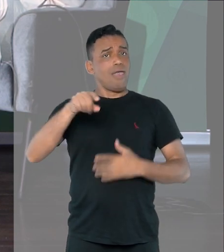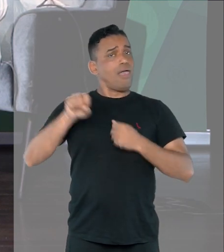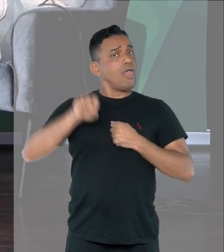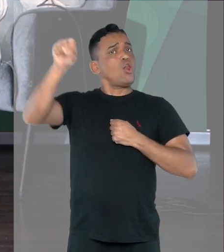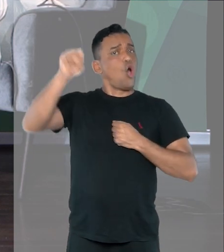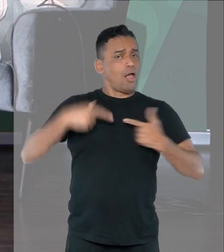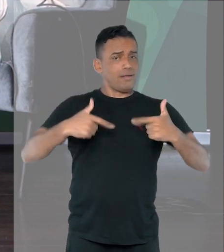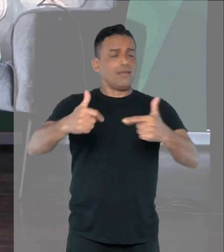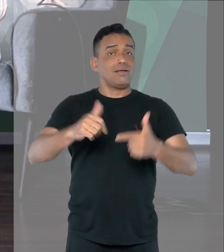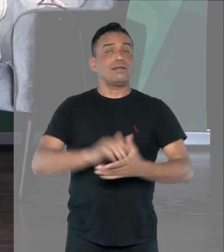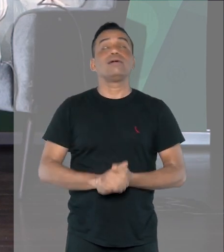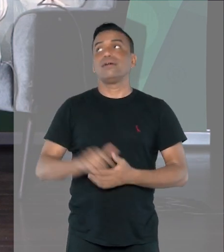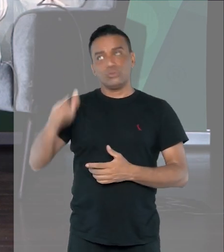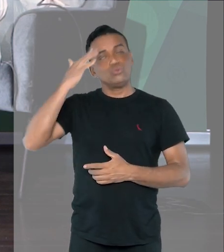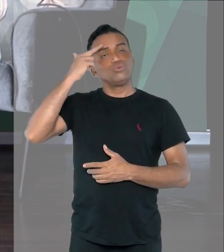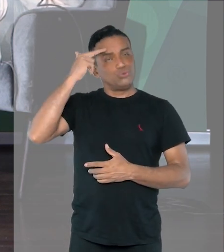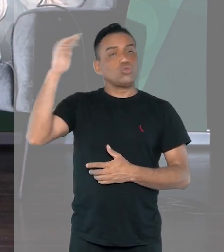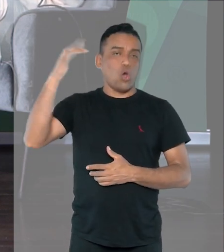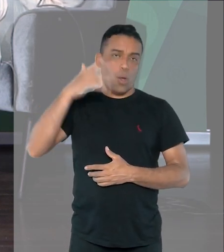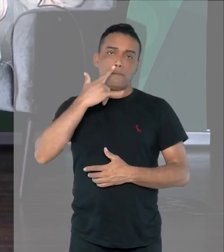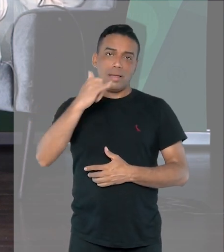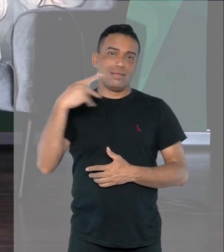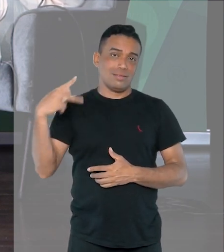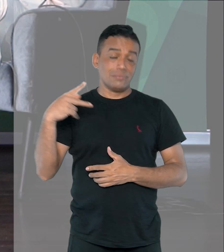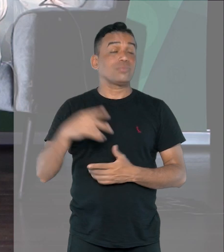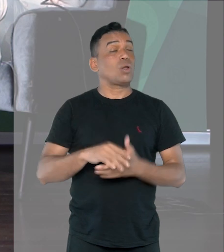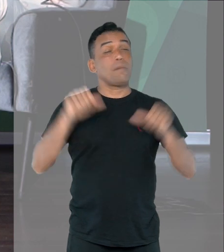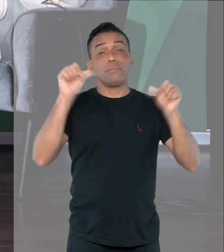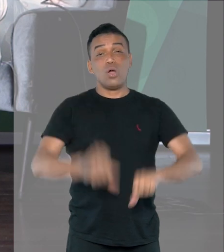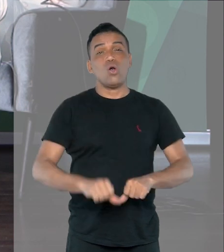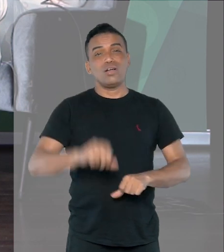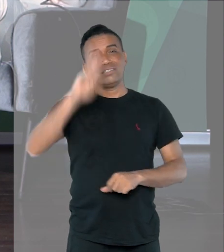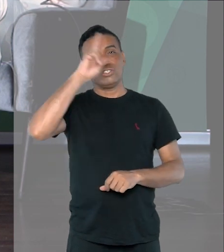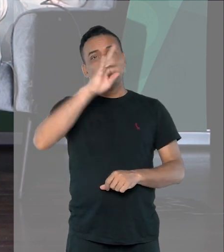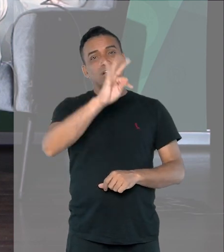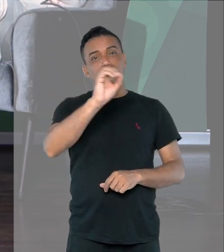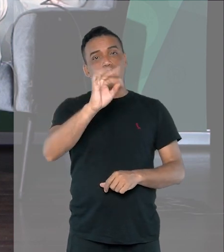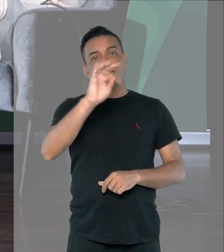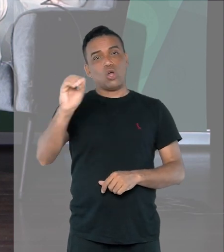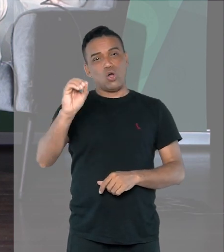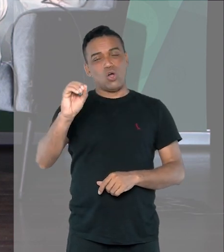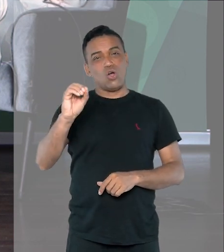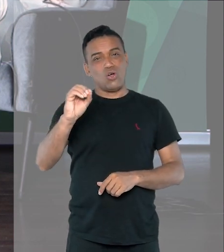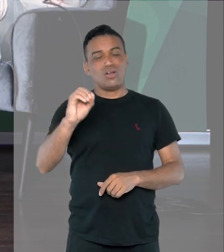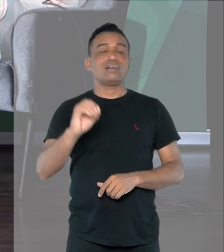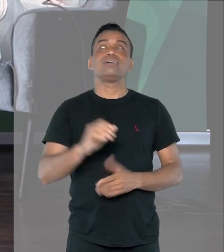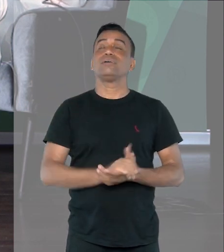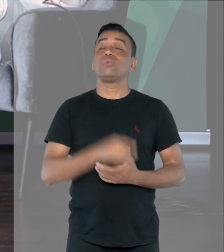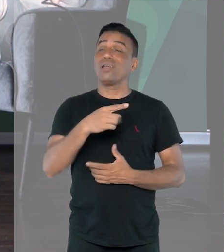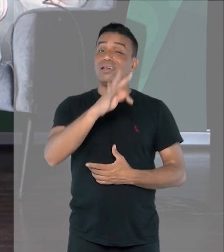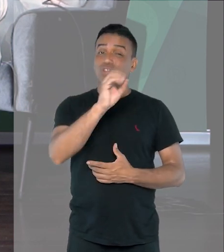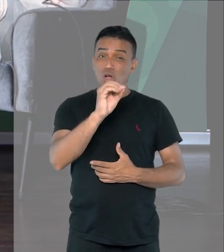família, o sonho dele. Mas o pior, para mim, é a história do Totó. Porque o Totó era alguém que a gente vê que nitidamente tem apetite pela